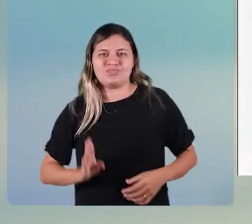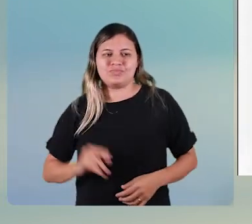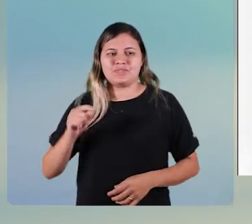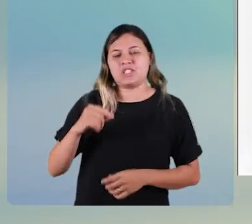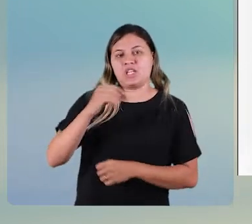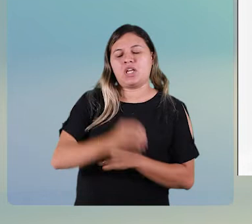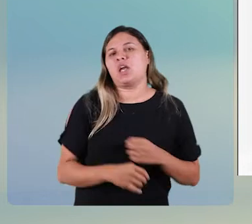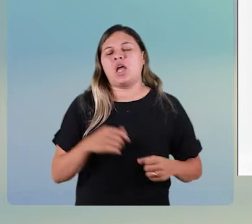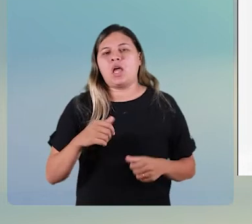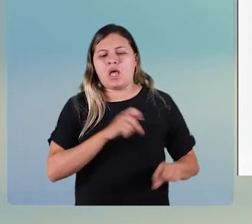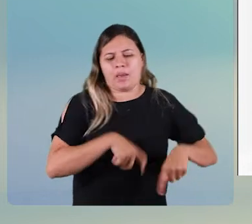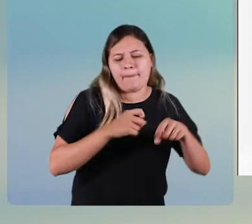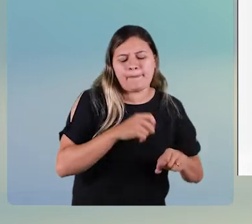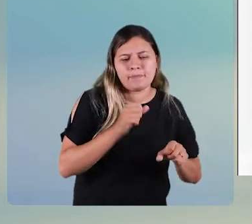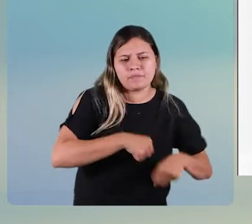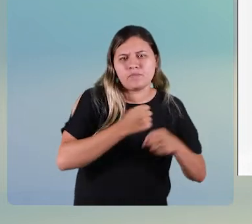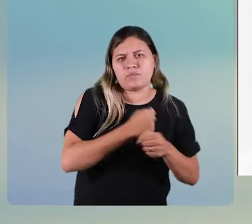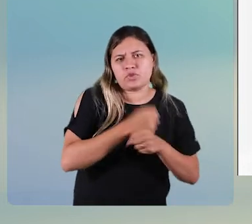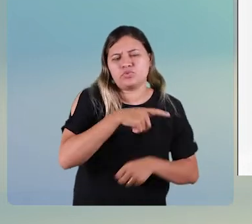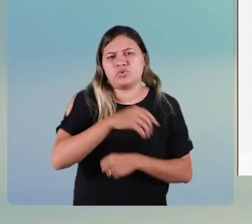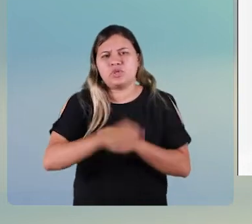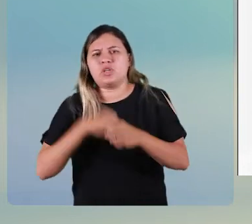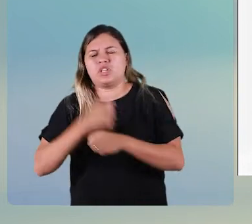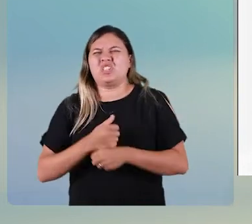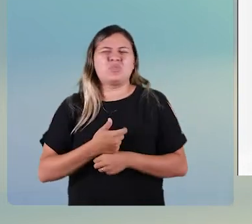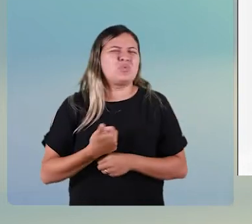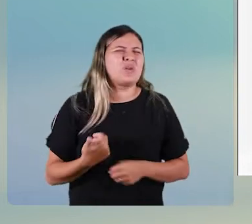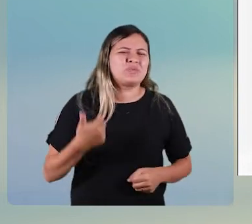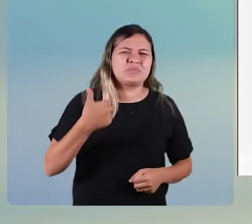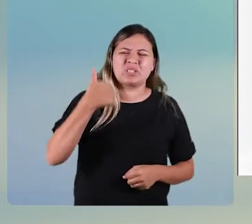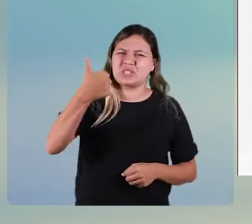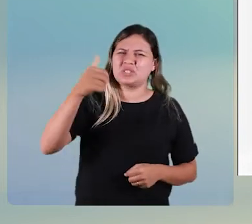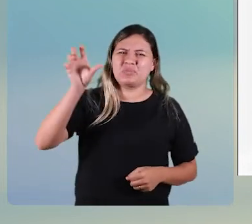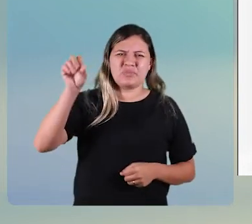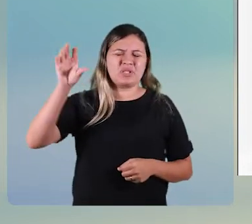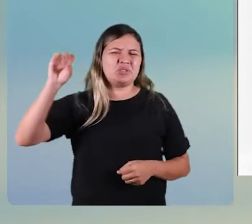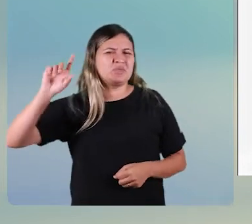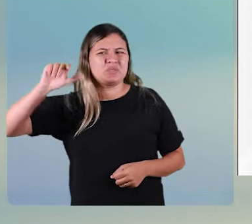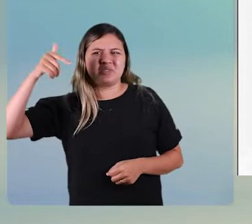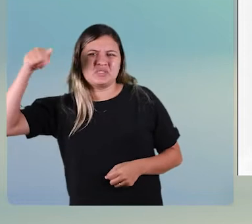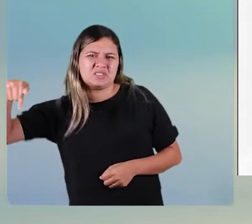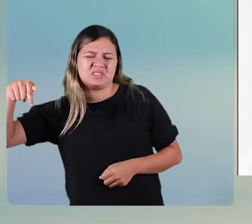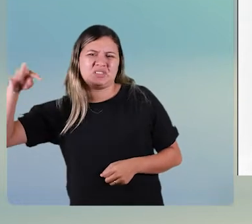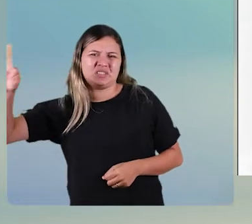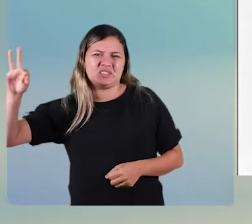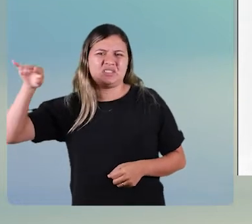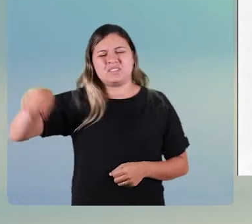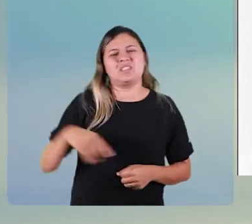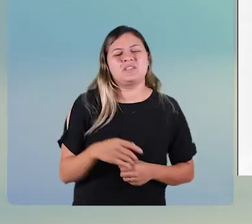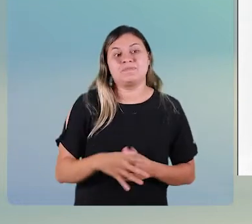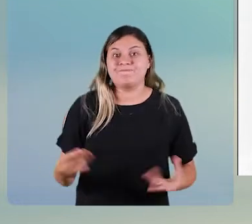dela anual é cerca de 726 mil toneladas por ano, tá bom? Então, nesse caso, o que